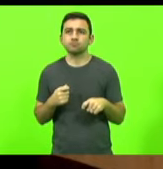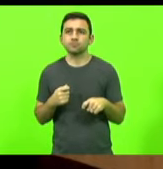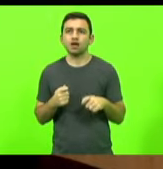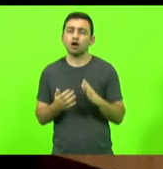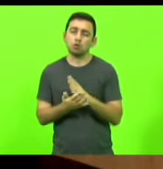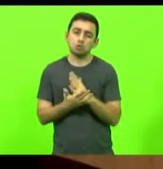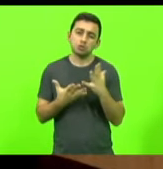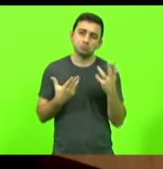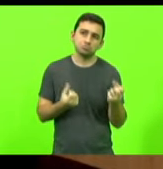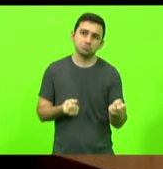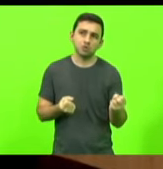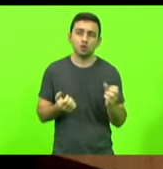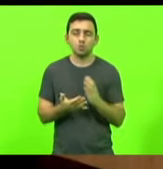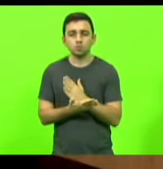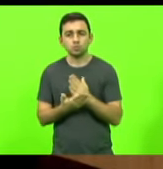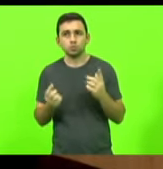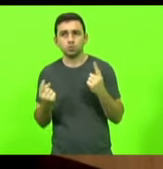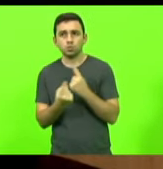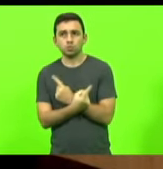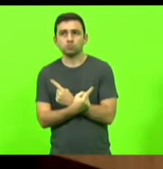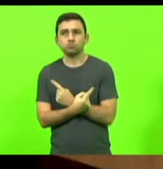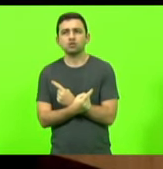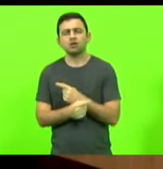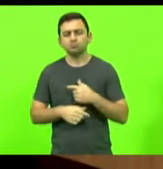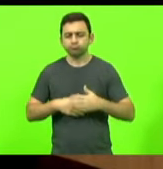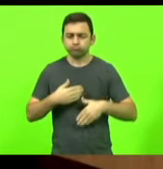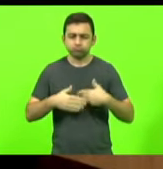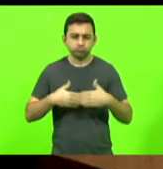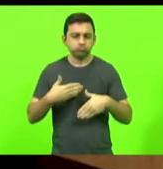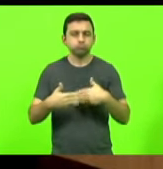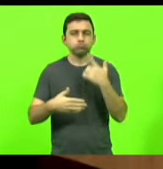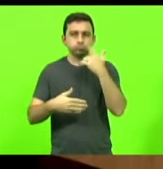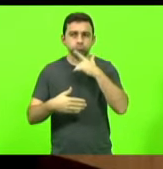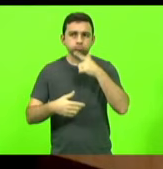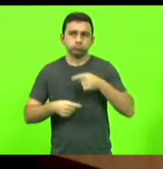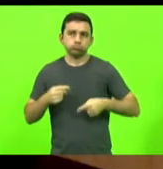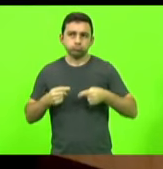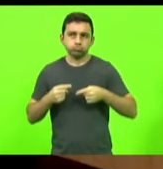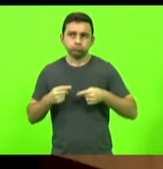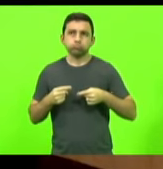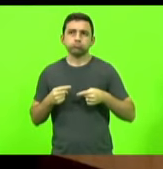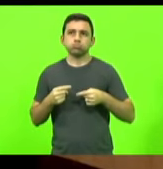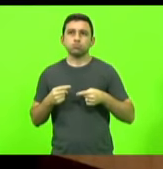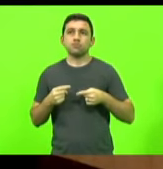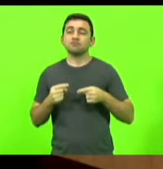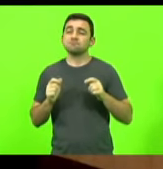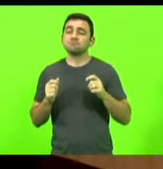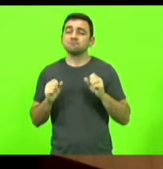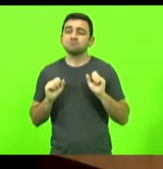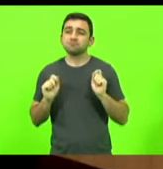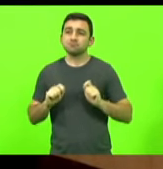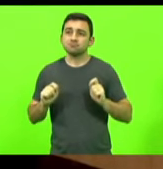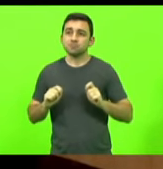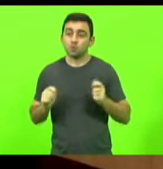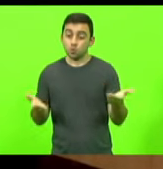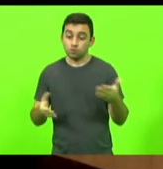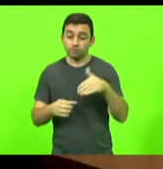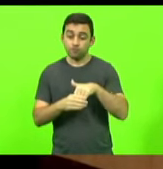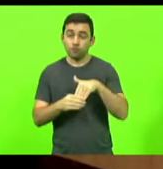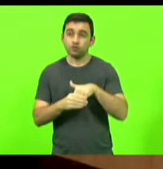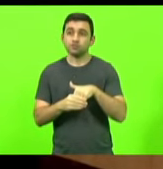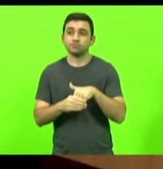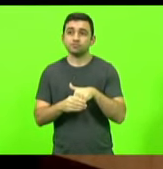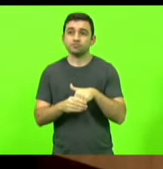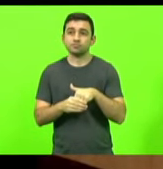favoráveis e outros contrários, mas tramitaram, debateram e permitiram com que possamos estar votando esse projeto hoje, para